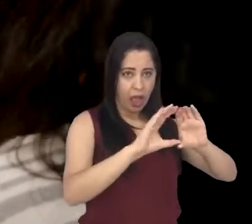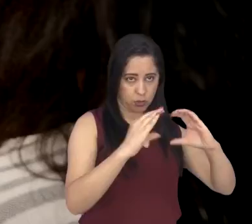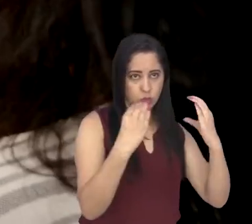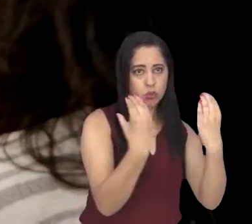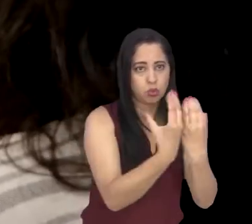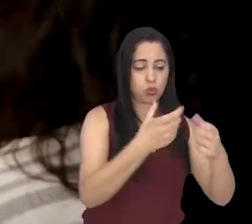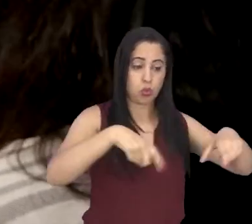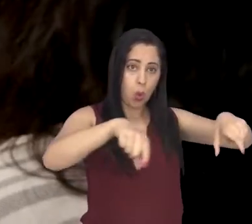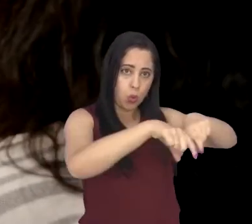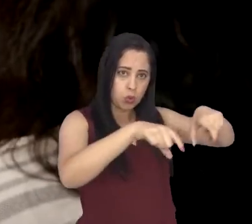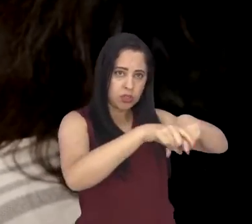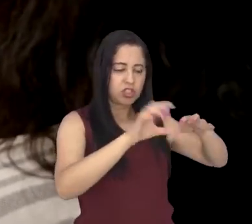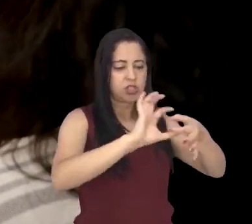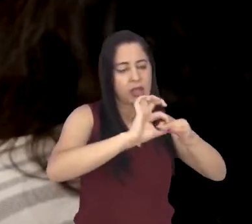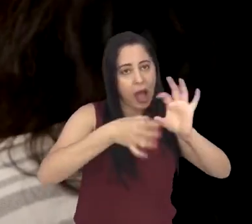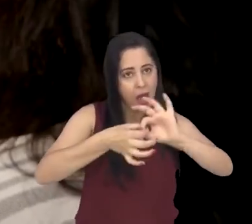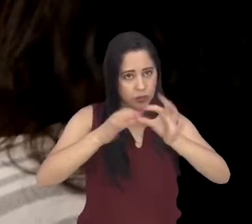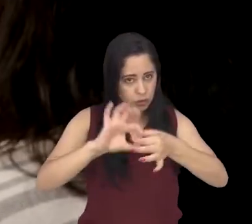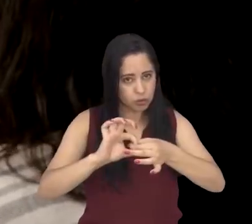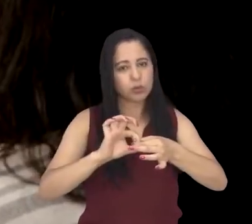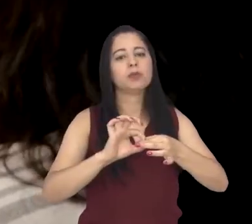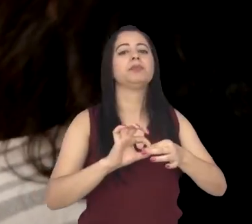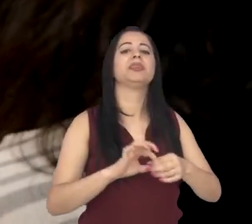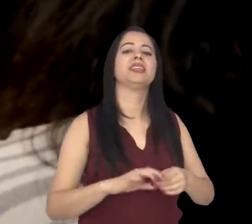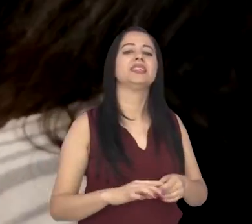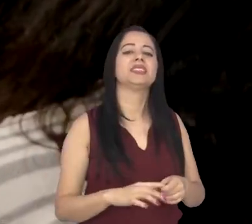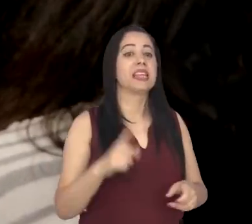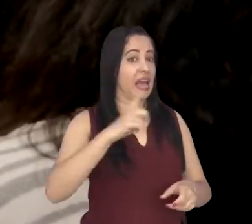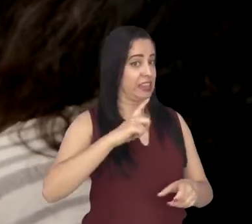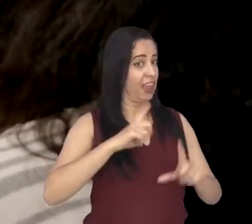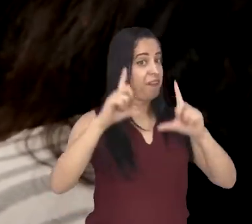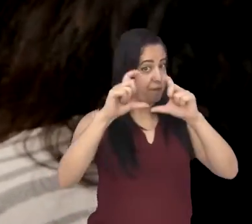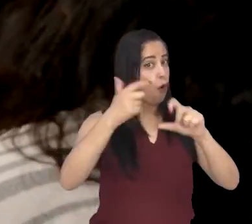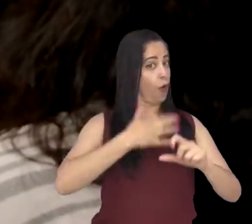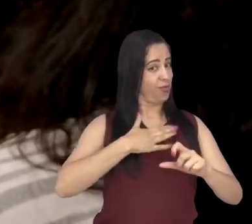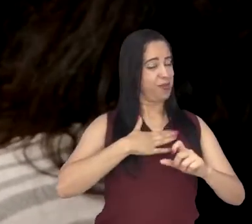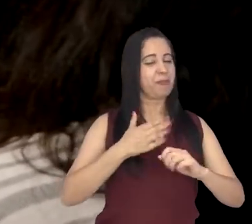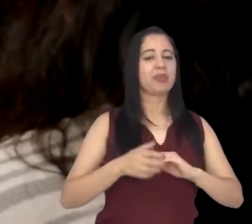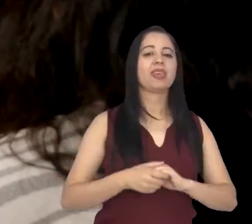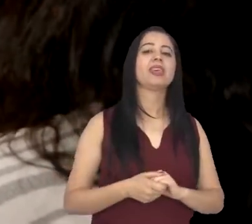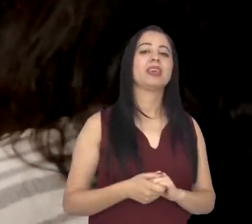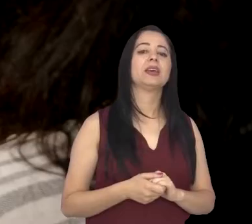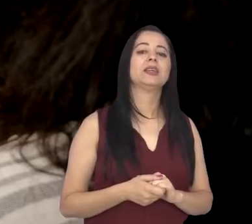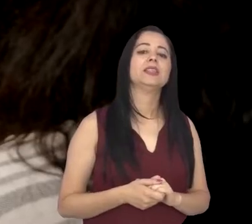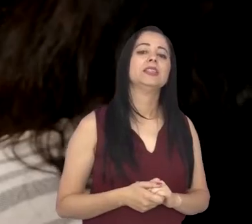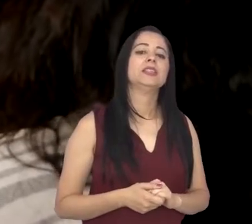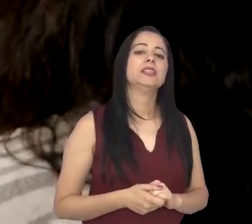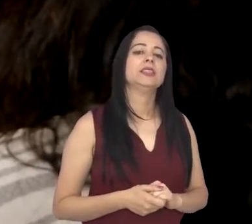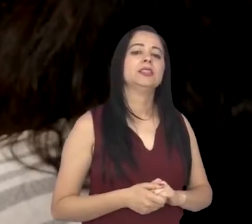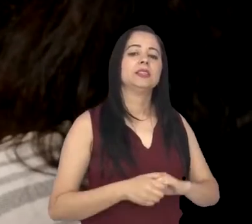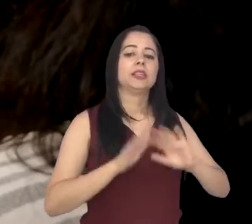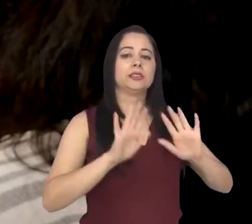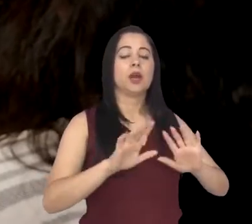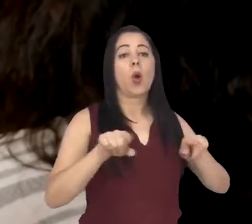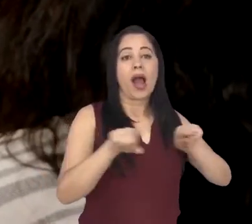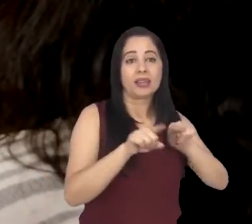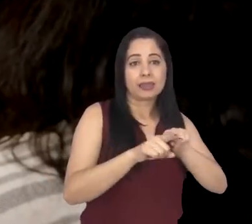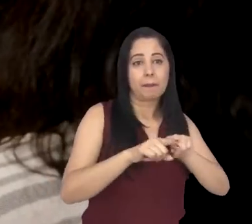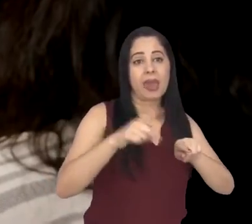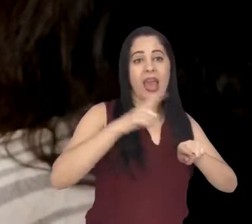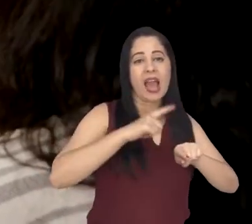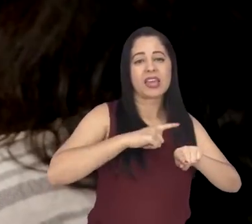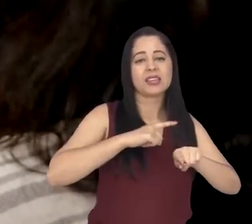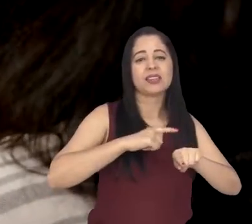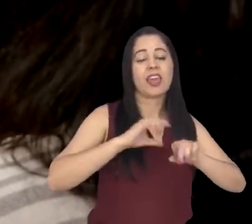minha tretinha. Tenho até foto eu com ela naquela máquina. Que legal. Né? Jogava Paulo e Hortência, Vânia e tal. No